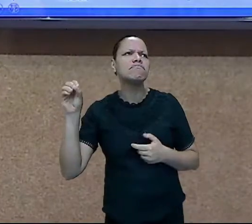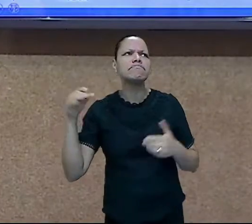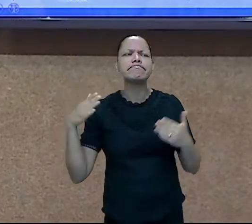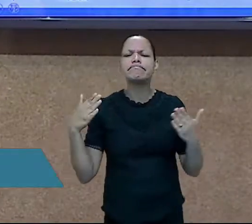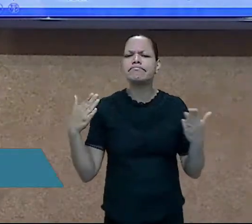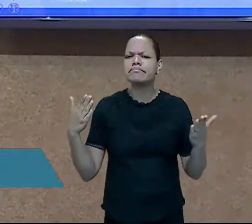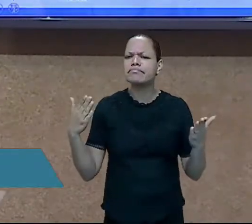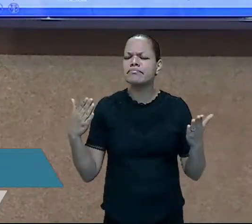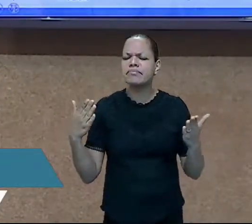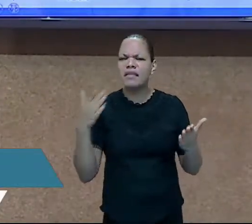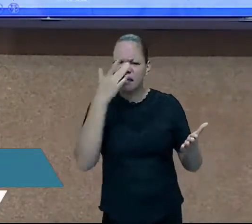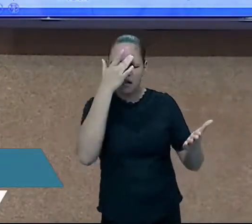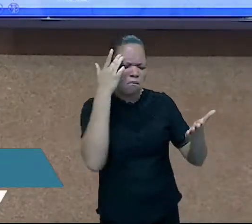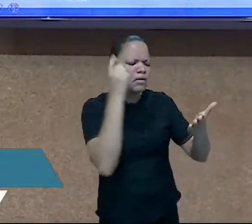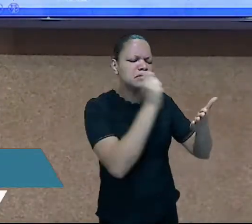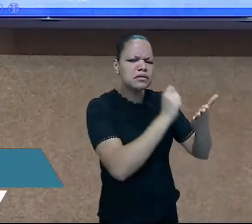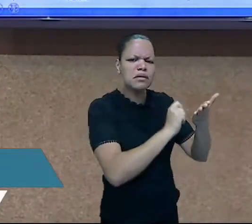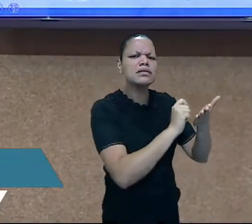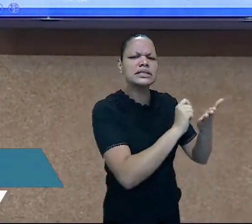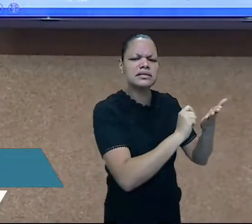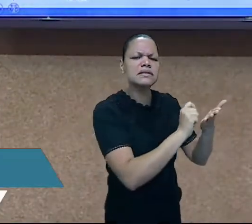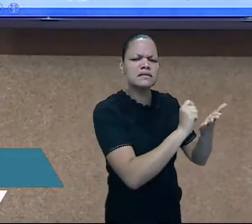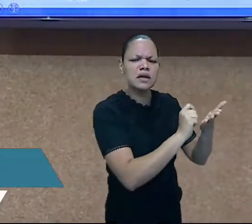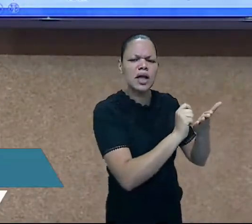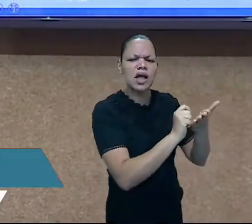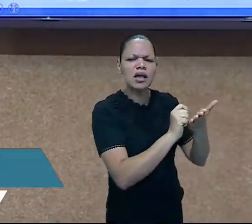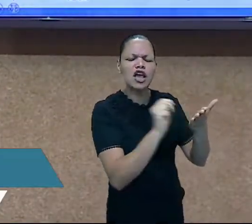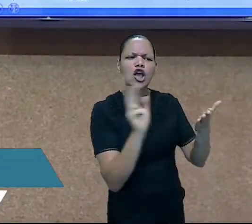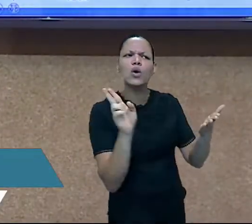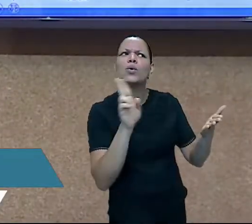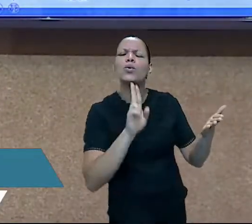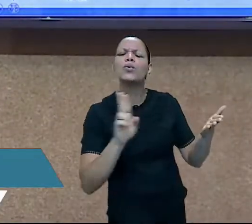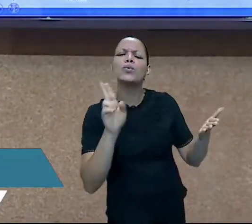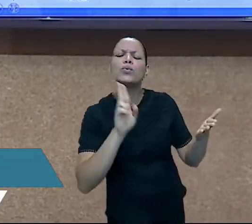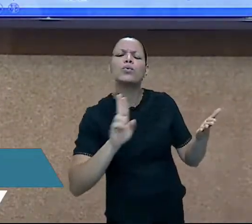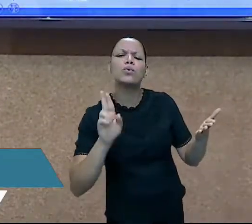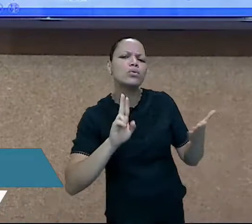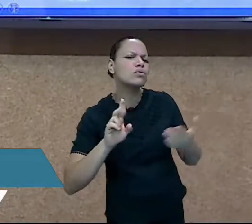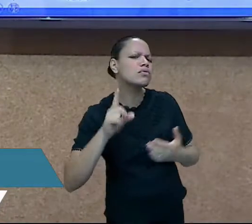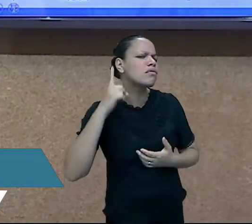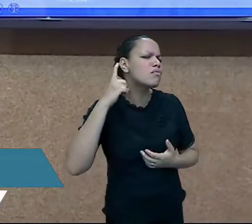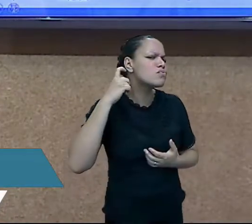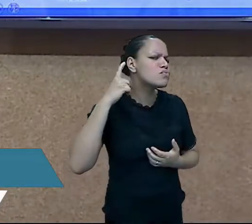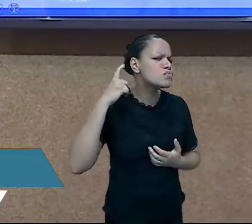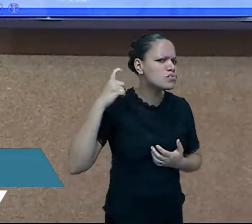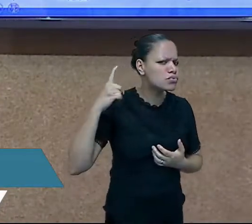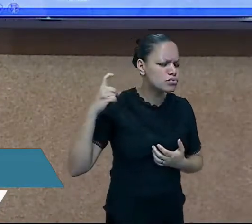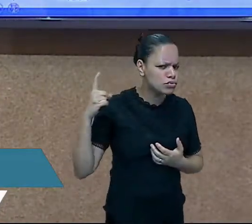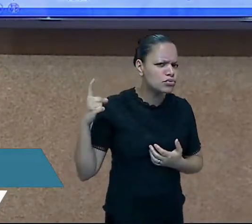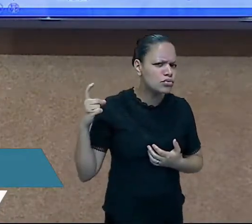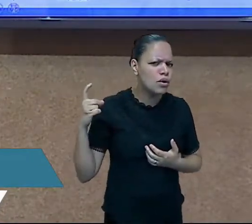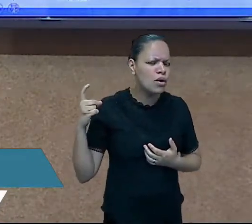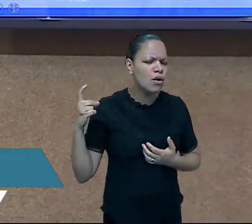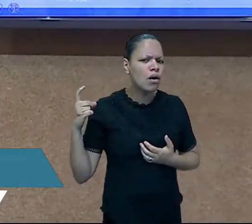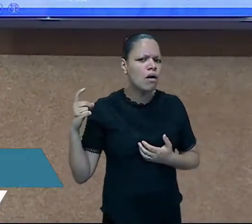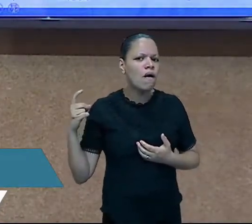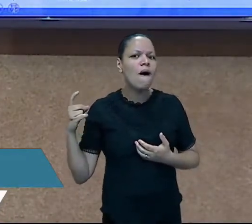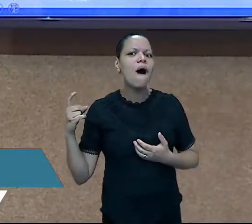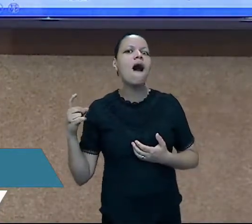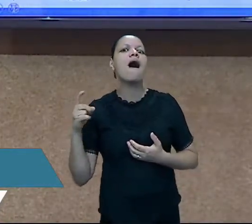utiliza desse recurso. O que quer dizer esse cró, cró, cró? Quer dizer que é o som